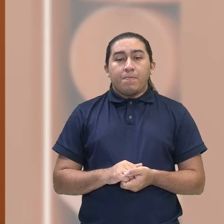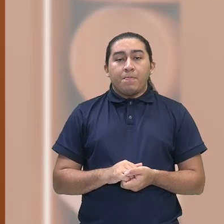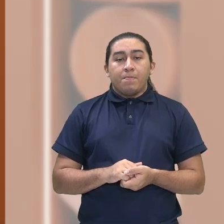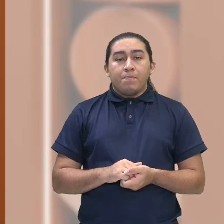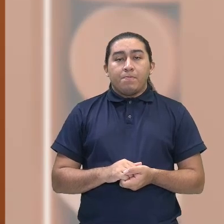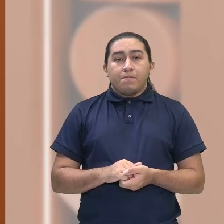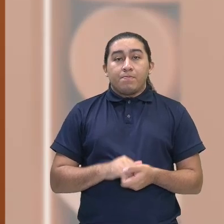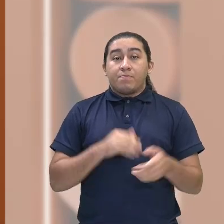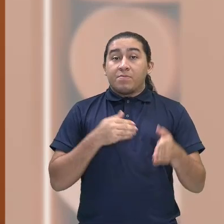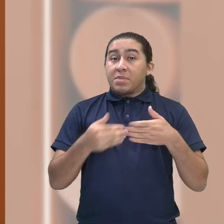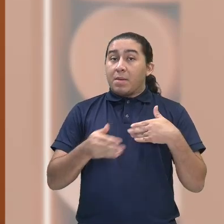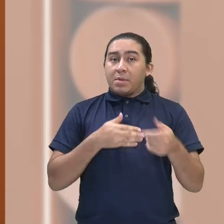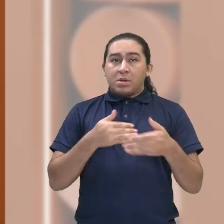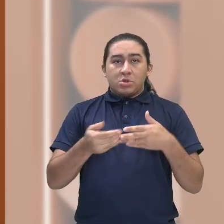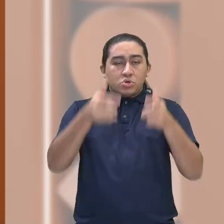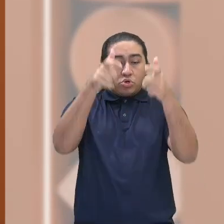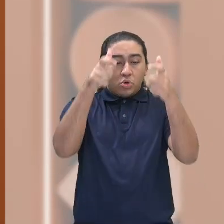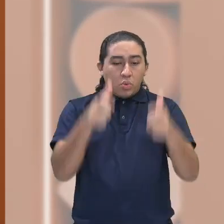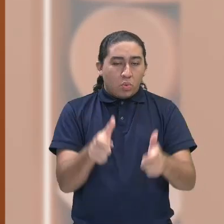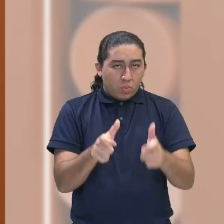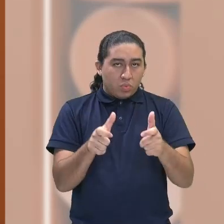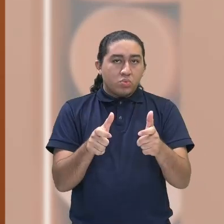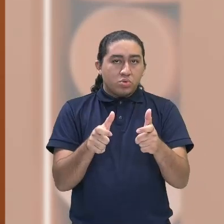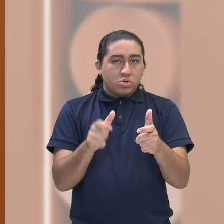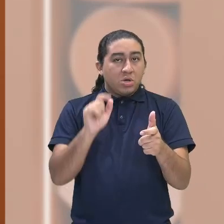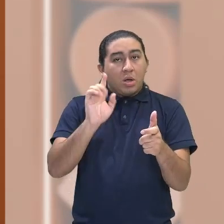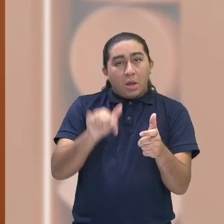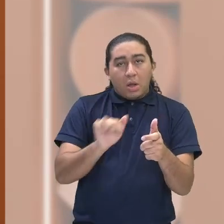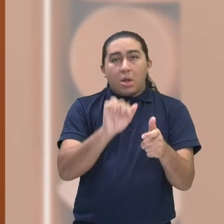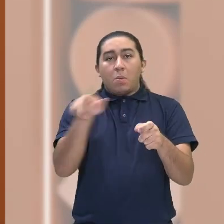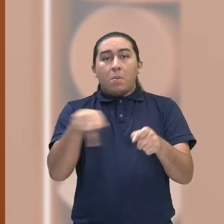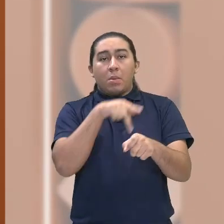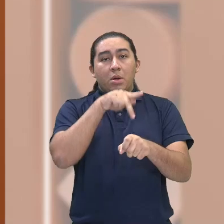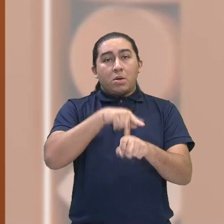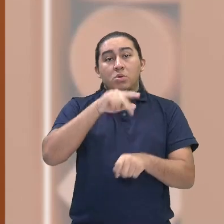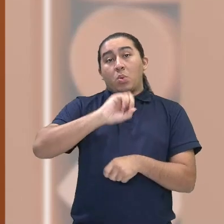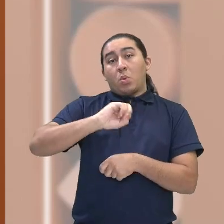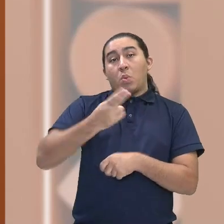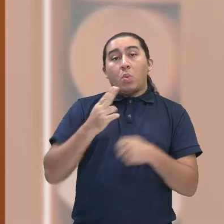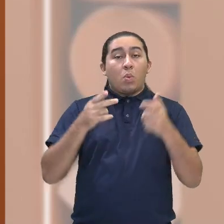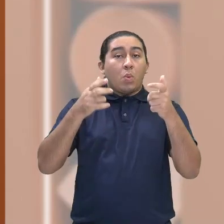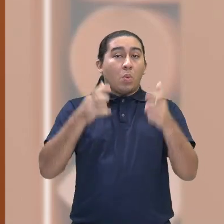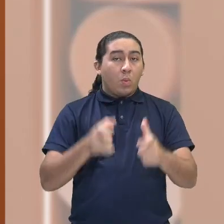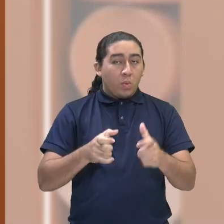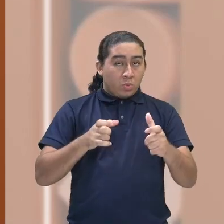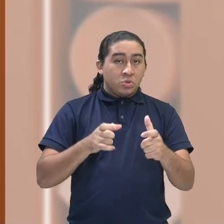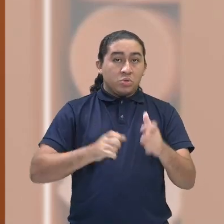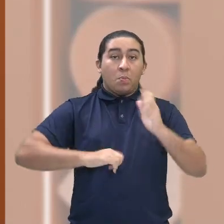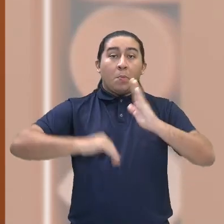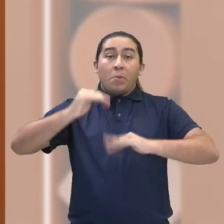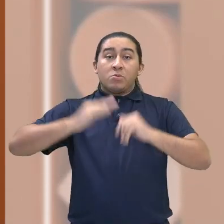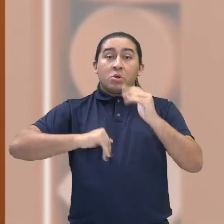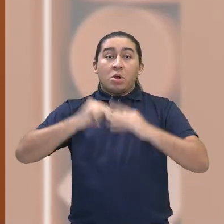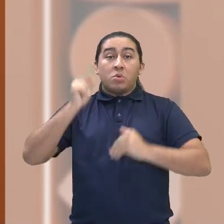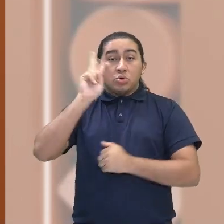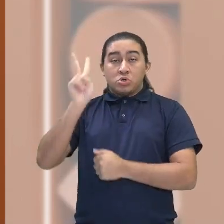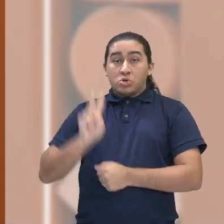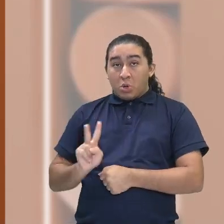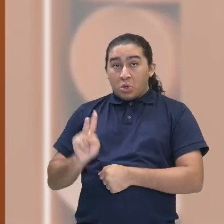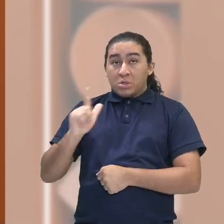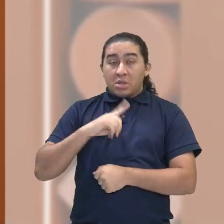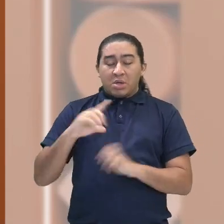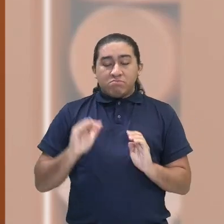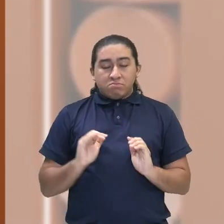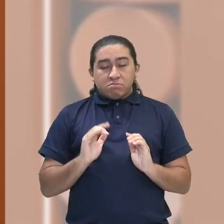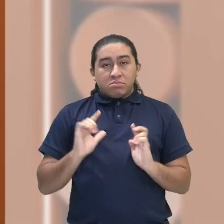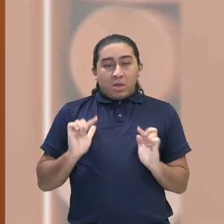local geográfico onde, né, o historiador ele irá se debruçar para